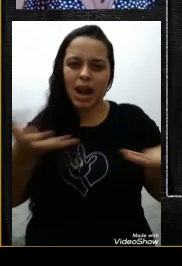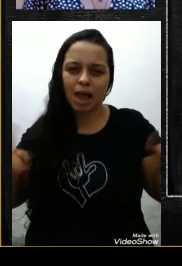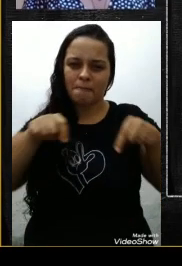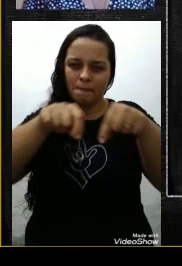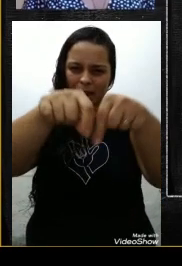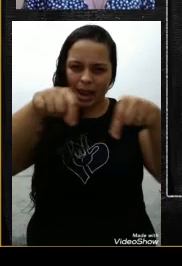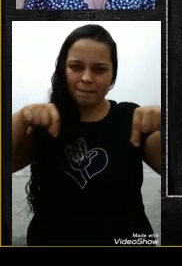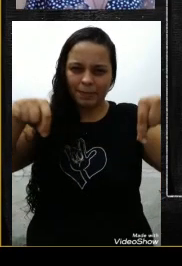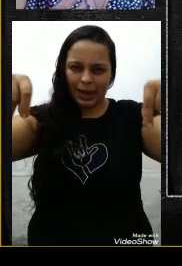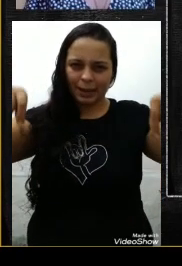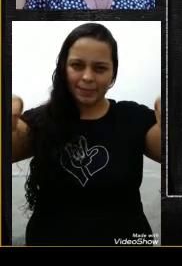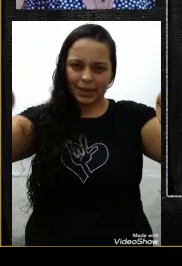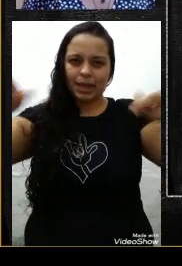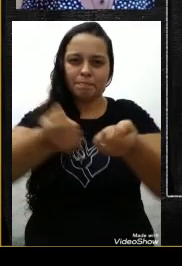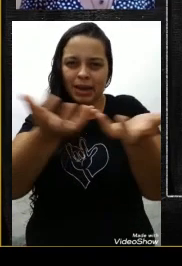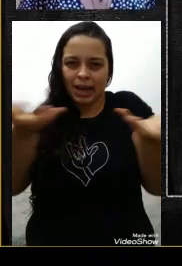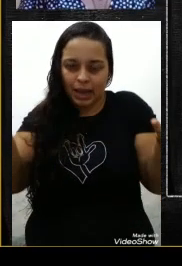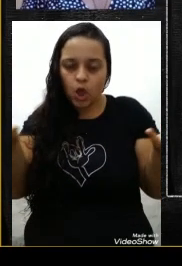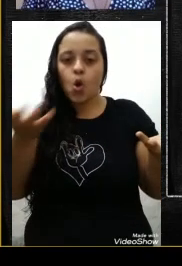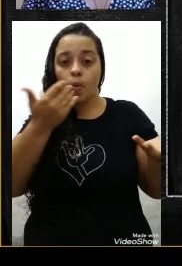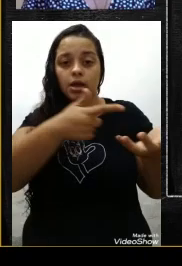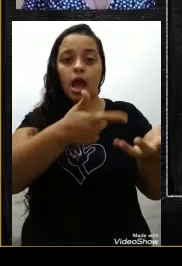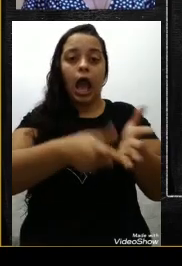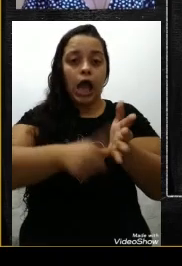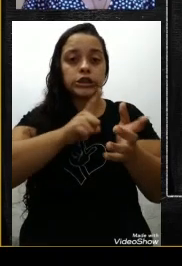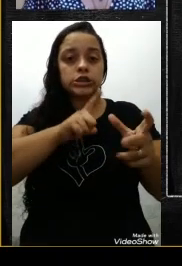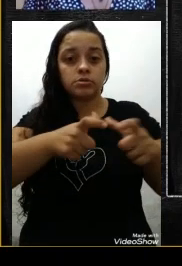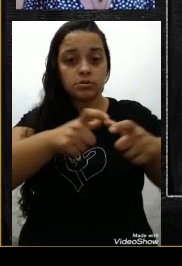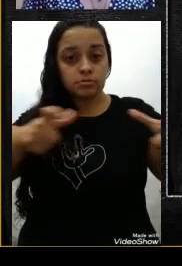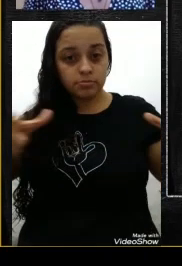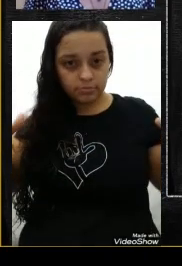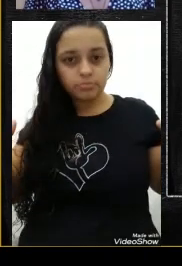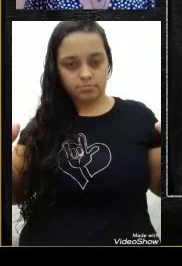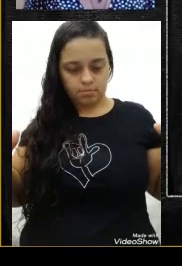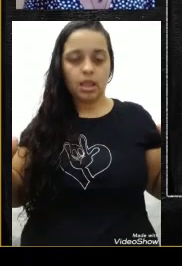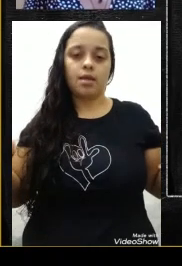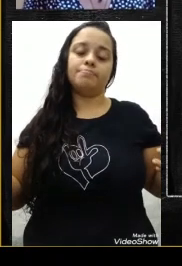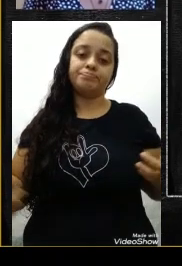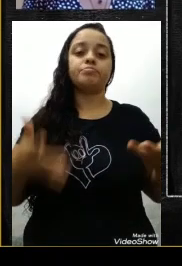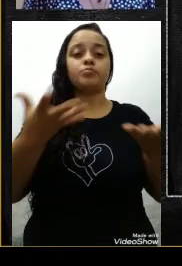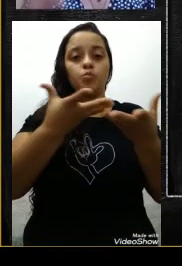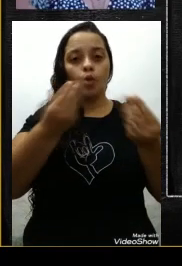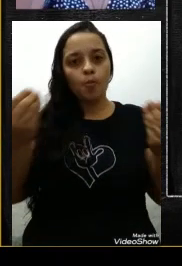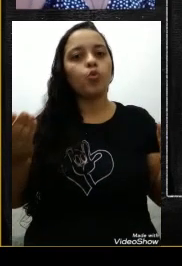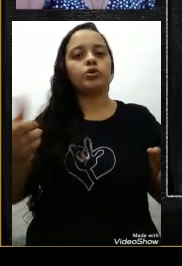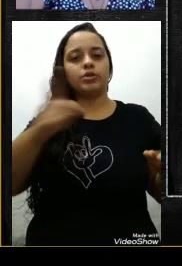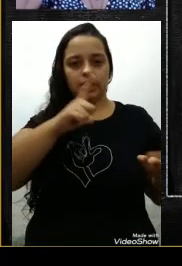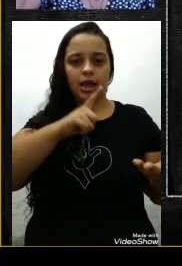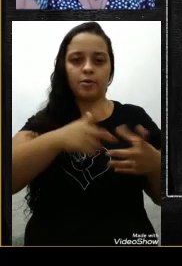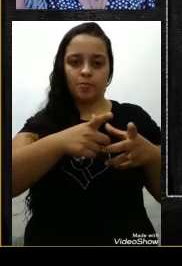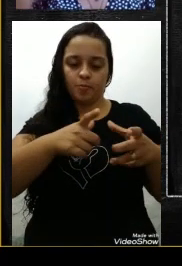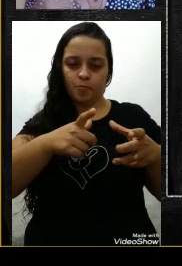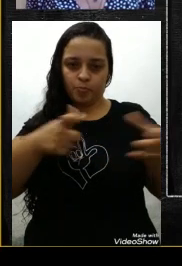de produção e a ter também um crescimento populacional devido a esse excedente de